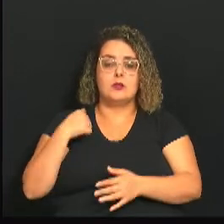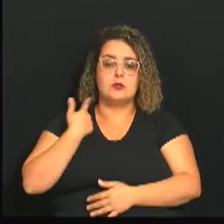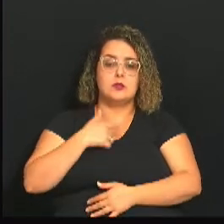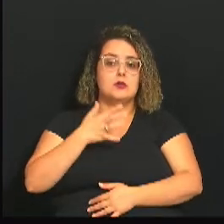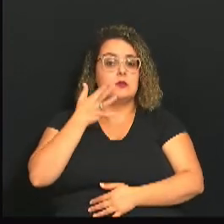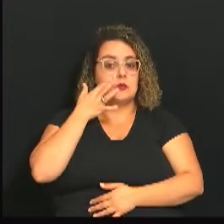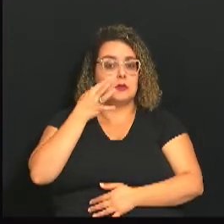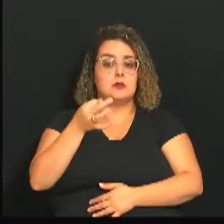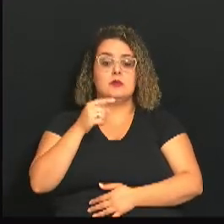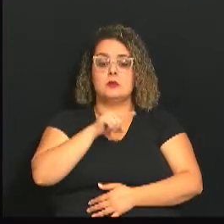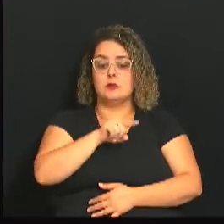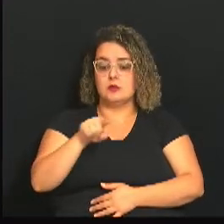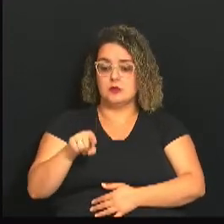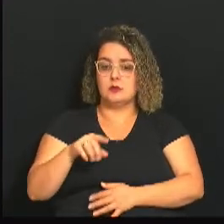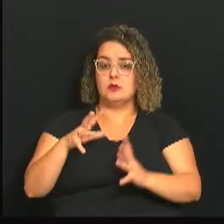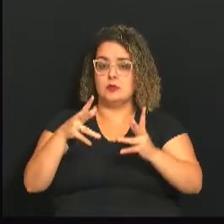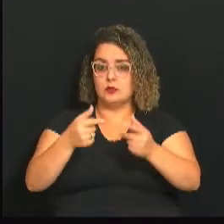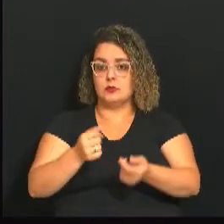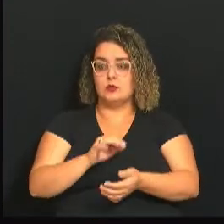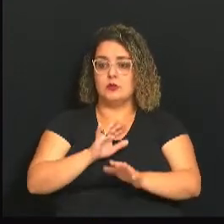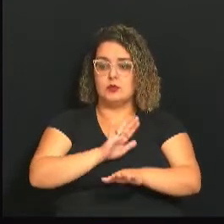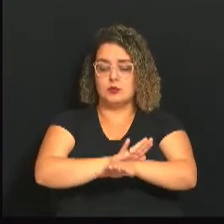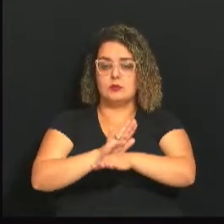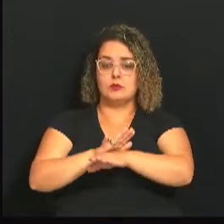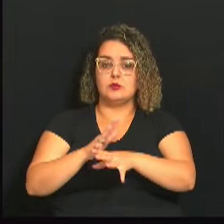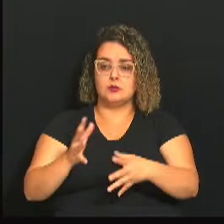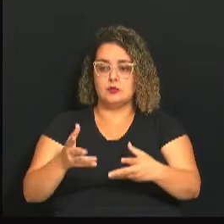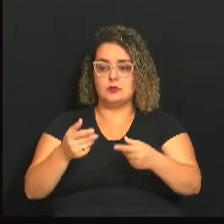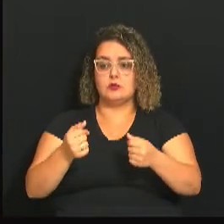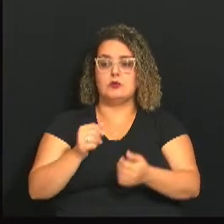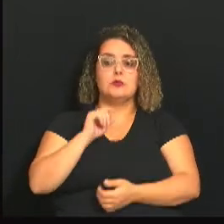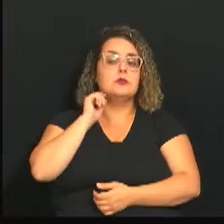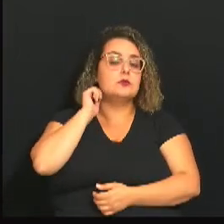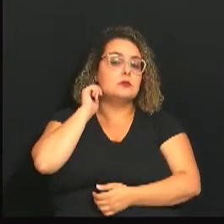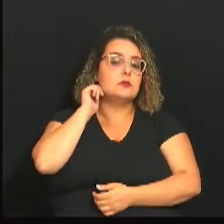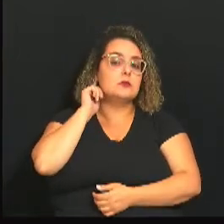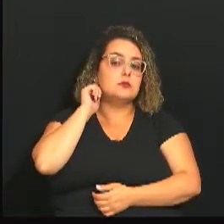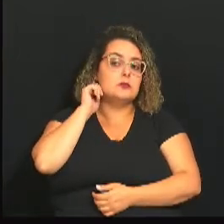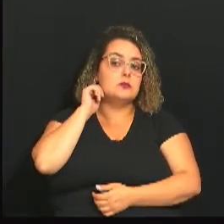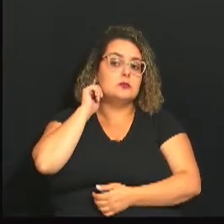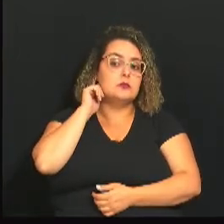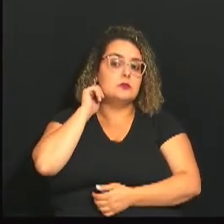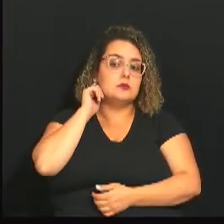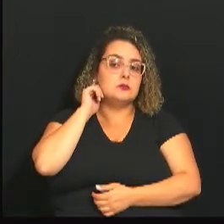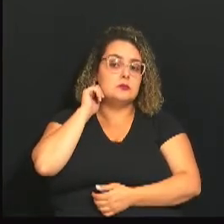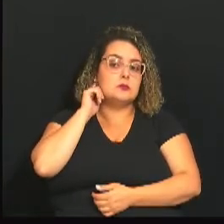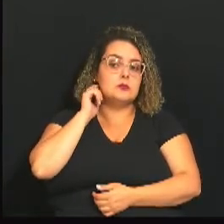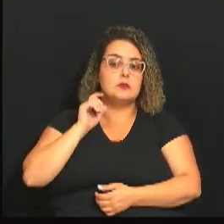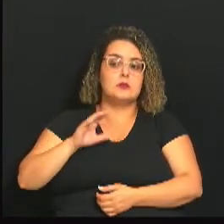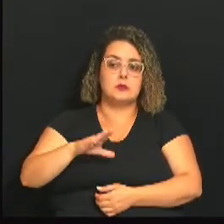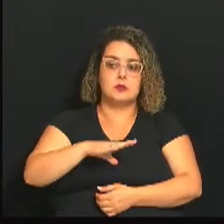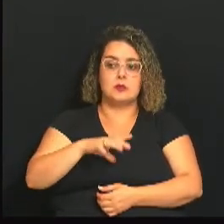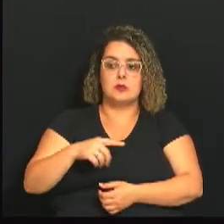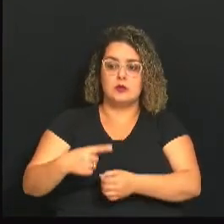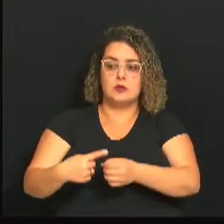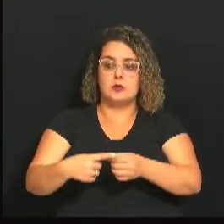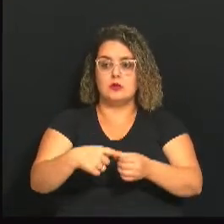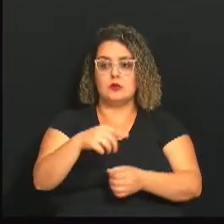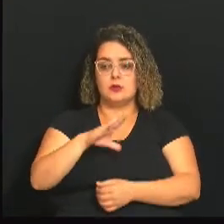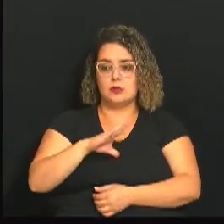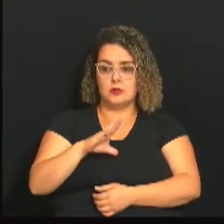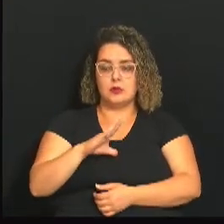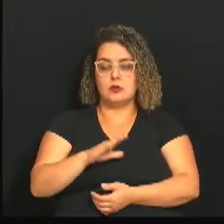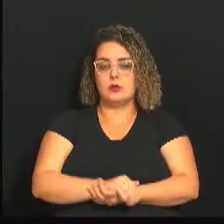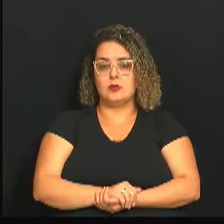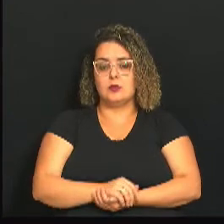iremos corroborar para que esses aportes sejam feitos e a região metropolitana de Campinas tenha